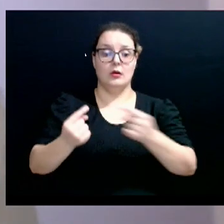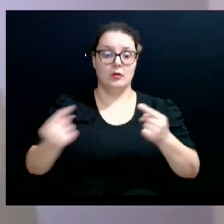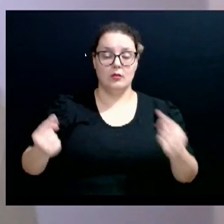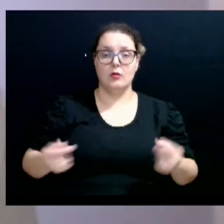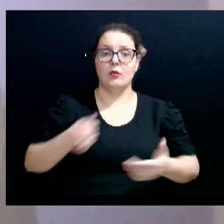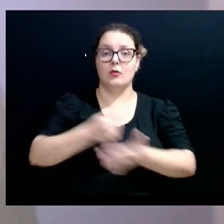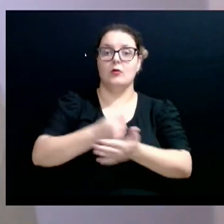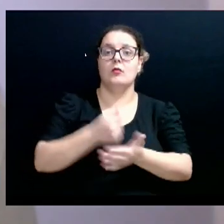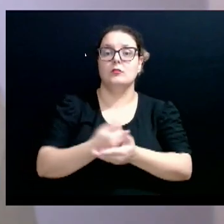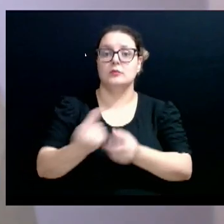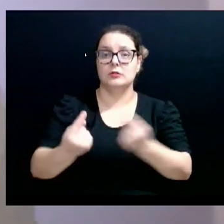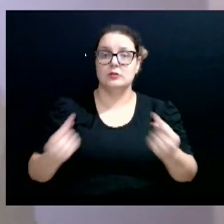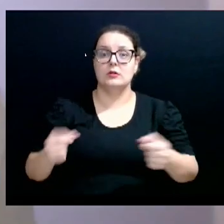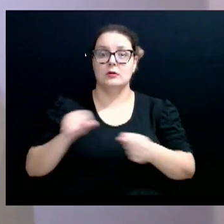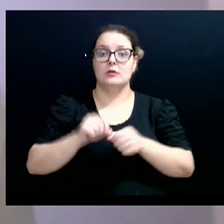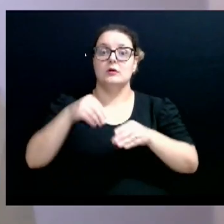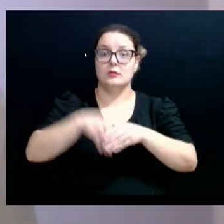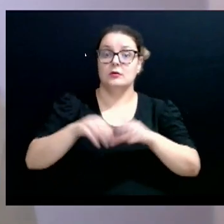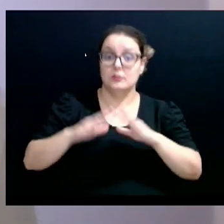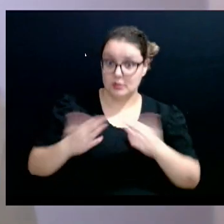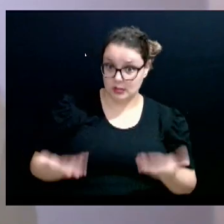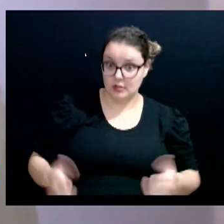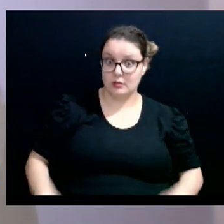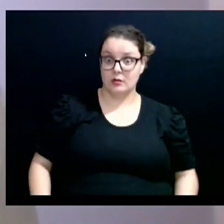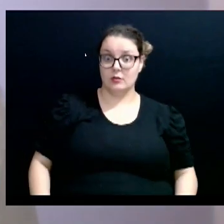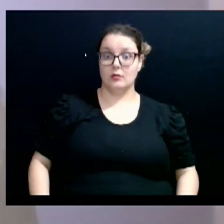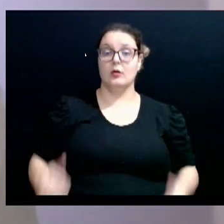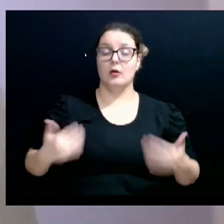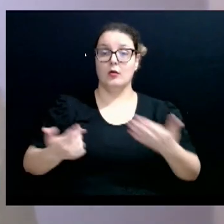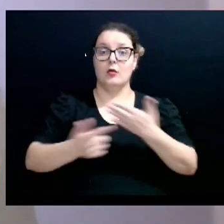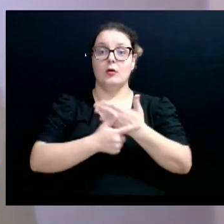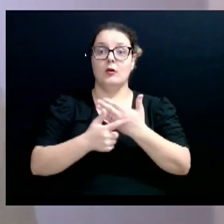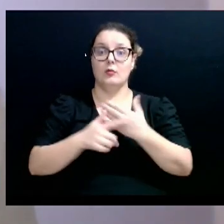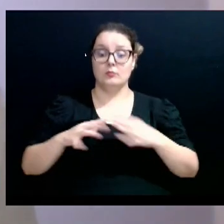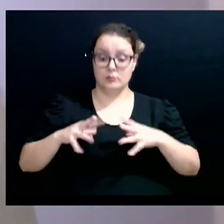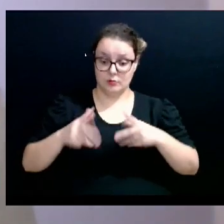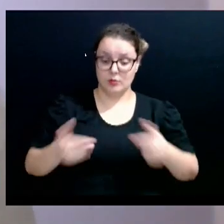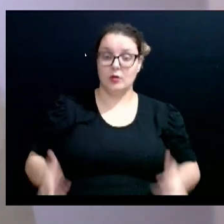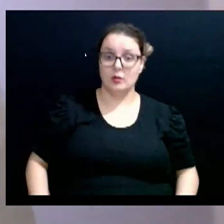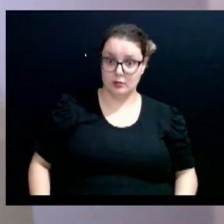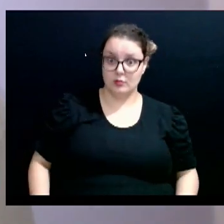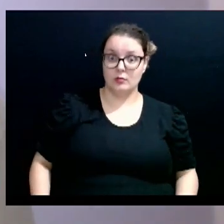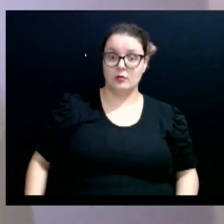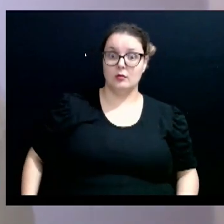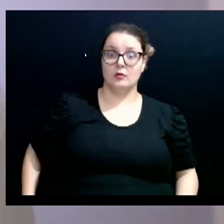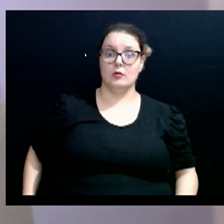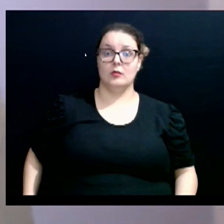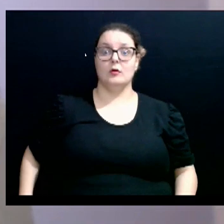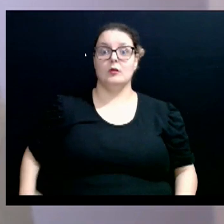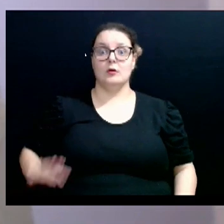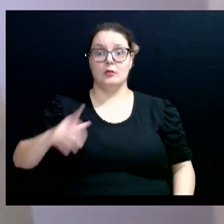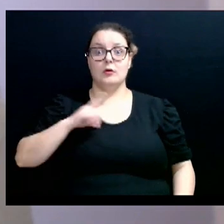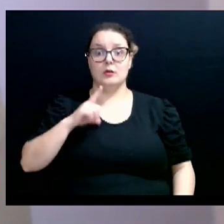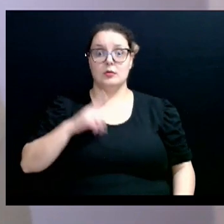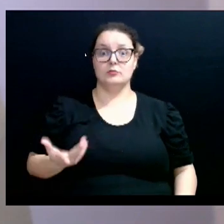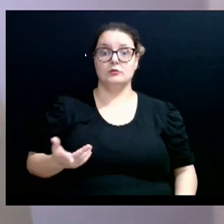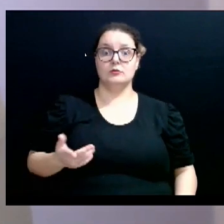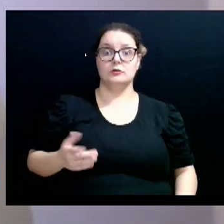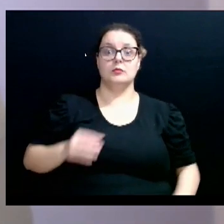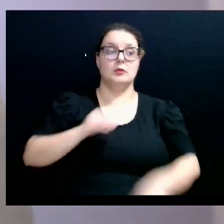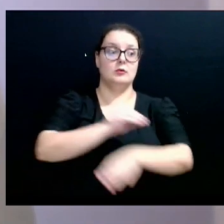fazer dentro dessa casa? Ou num papel entre todos, quando tem uma pessoa que precisa ser cuidada, se tem alguma doença,